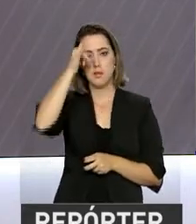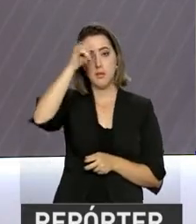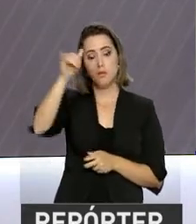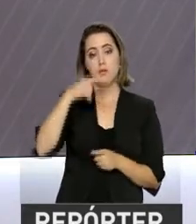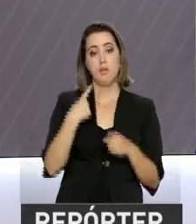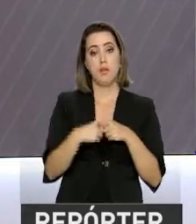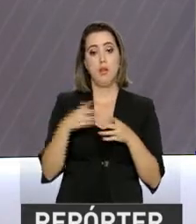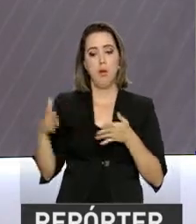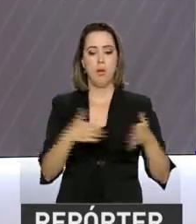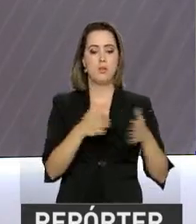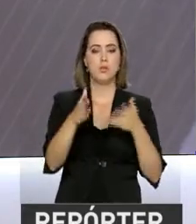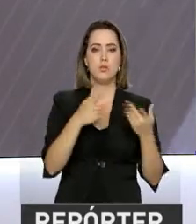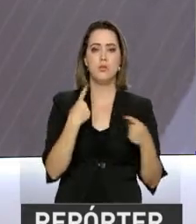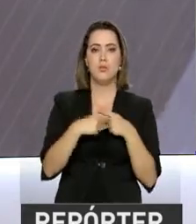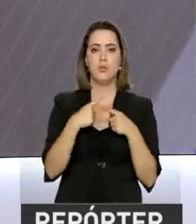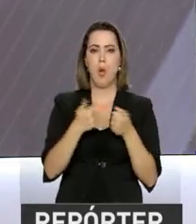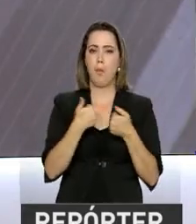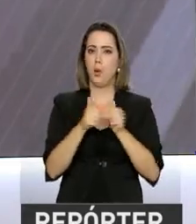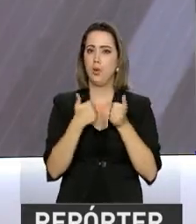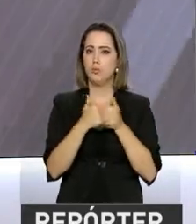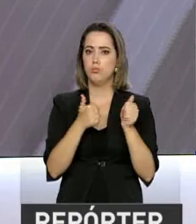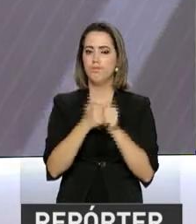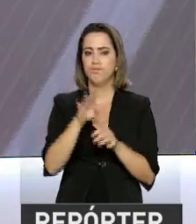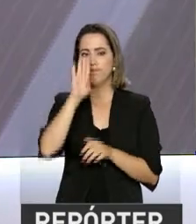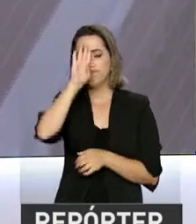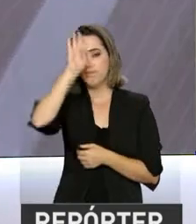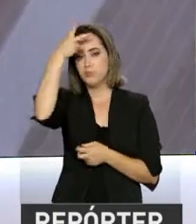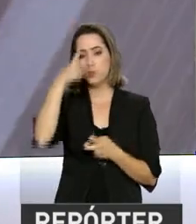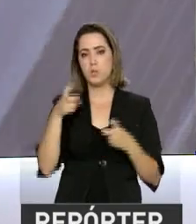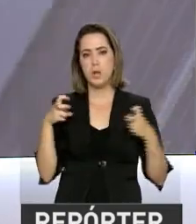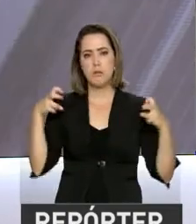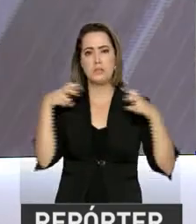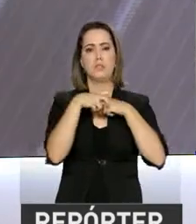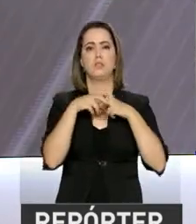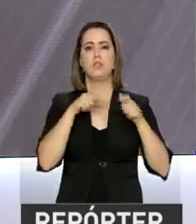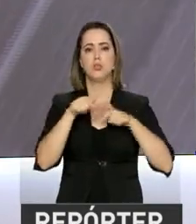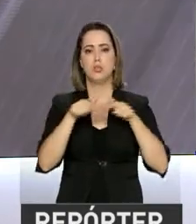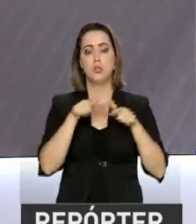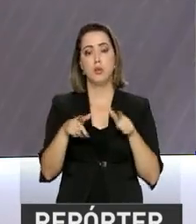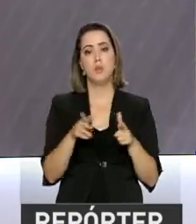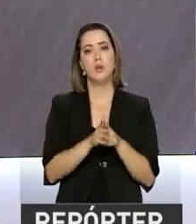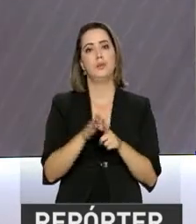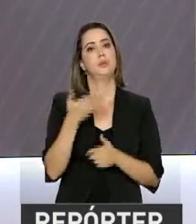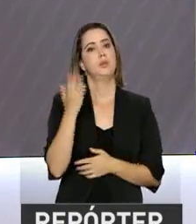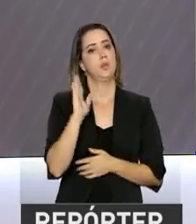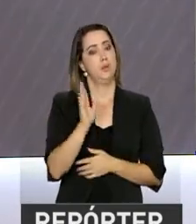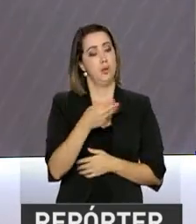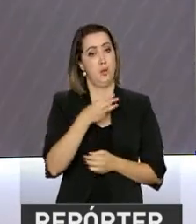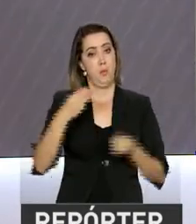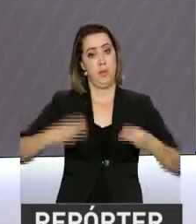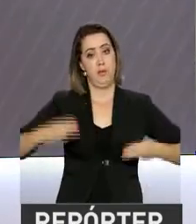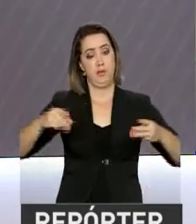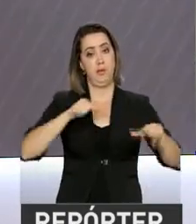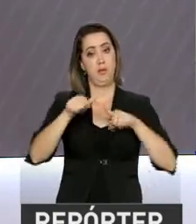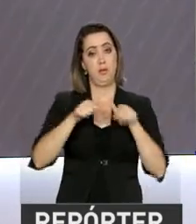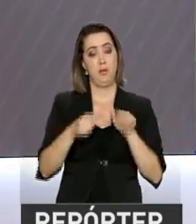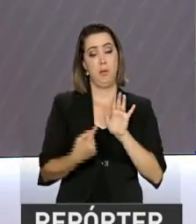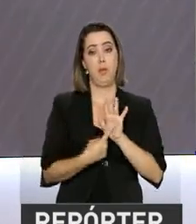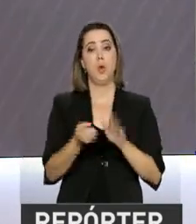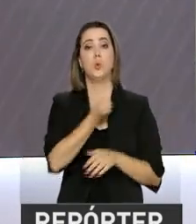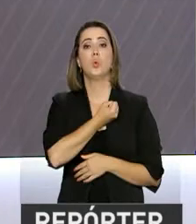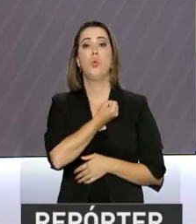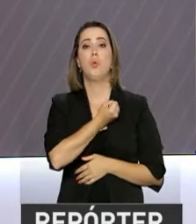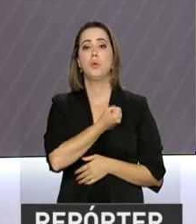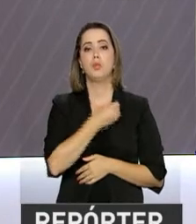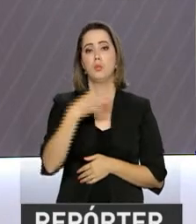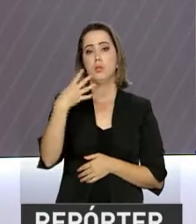estão entre as principais vítimas de acidentes de trabalho. Segundo o Ministério do Trabalho, 5.400 caminhoneiros